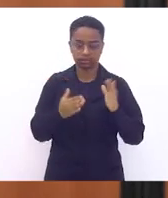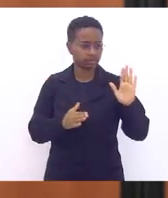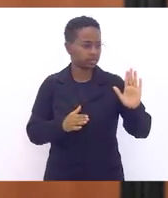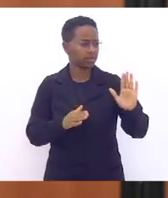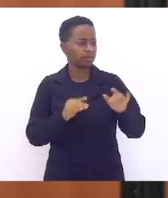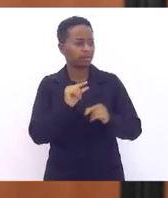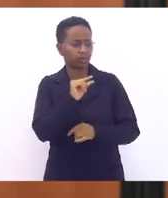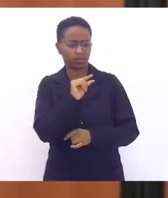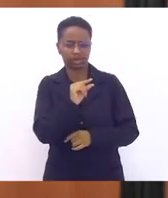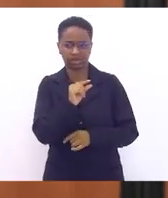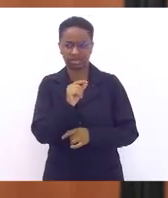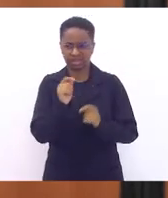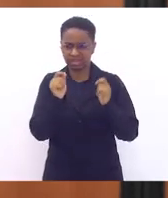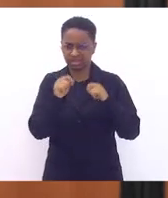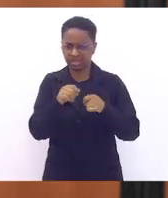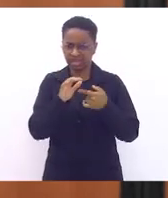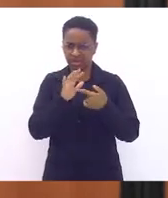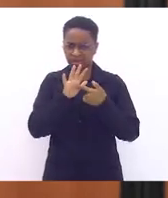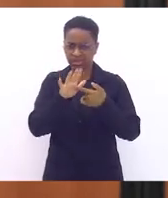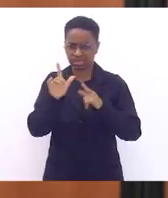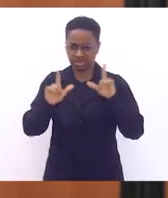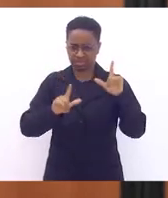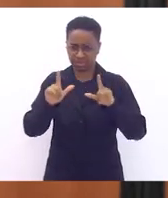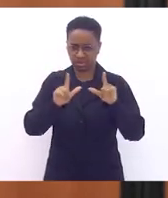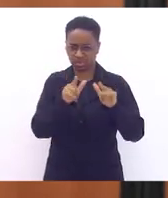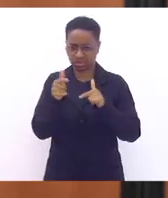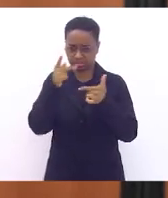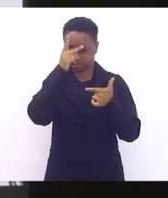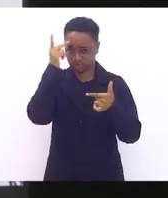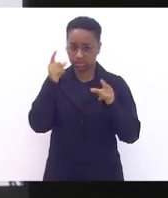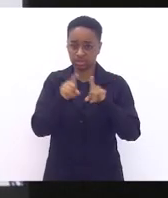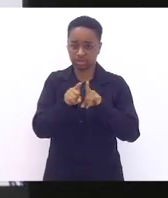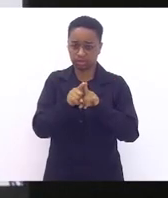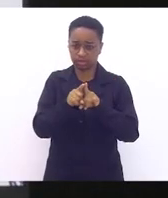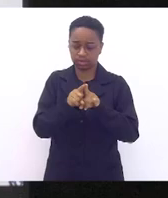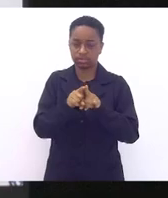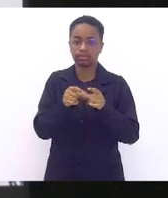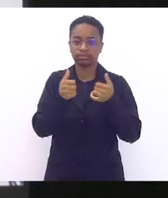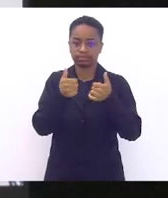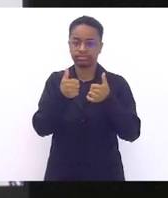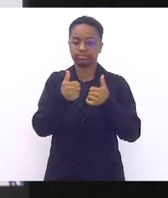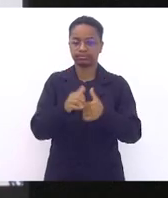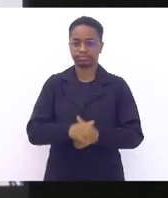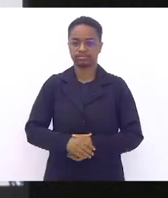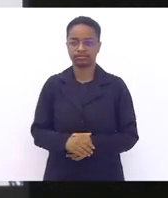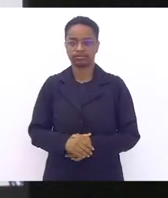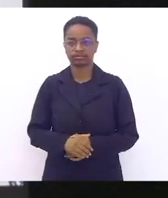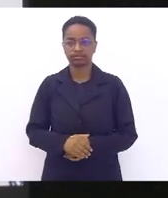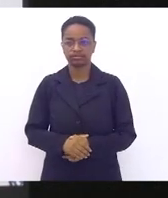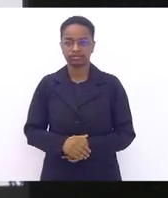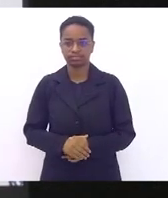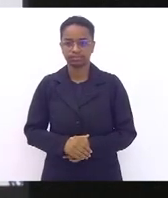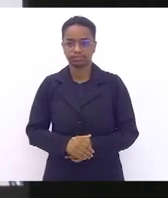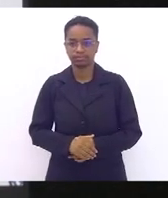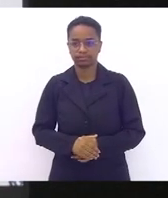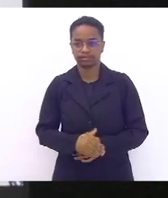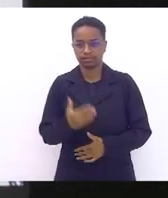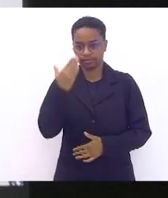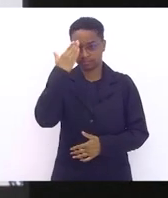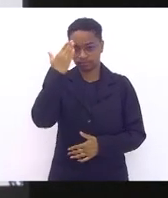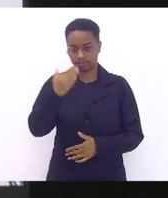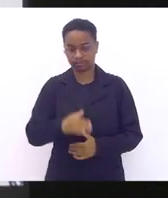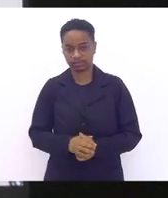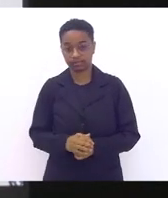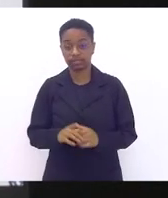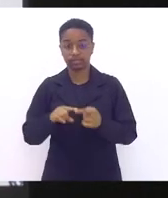Doutor Magno, não tem como jogar para a TV, para todos também para a TV? Isso. Bom, tá bom. Obrigada.